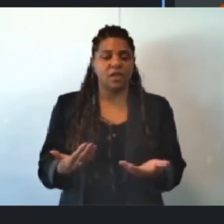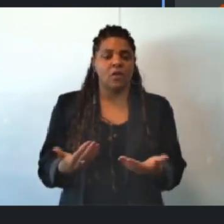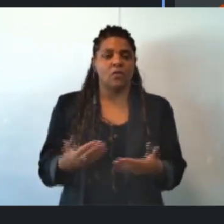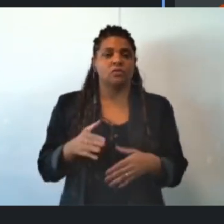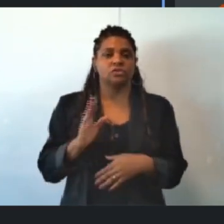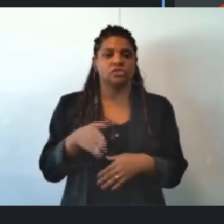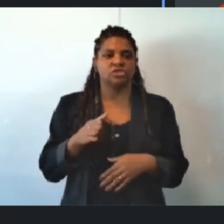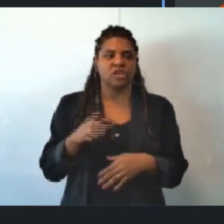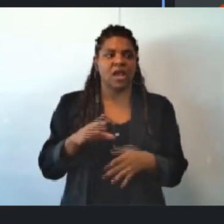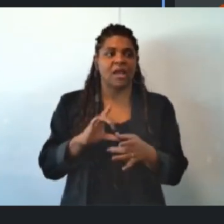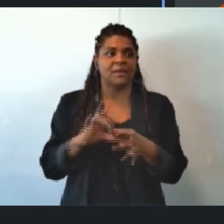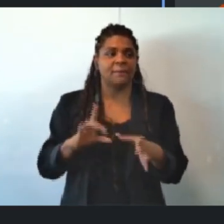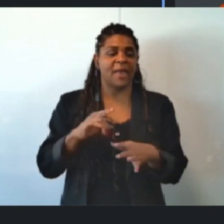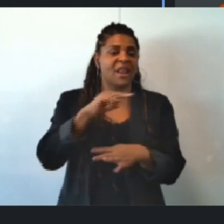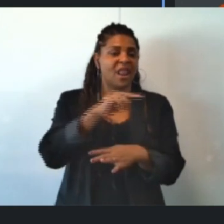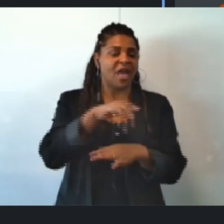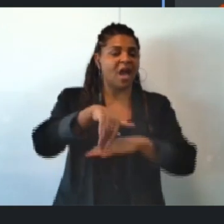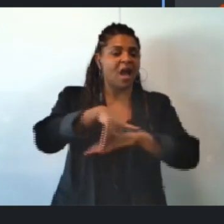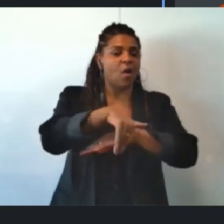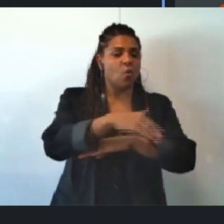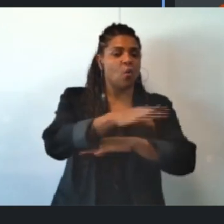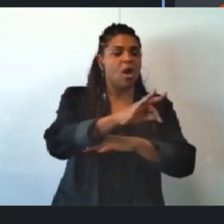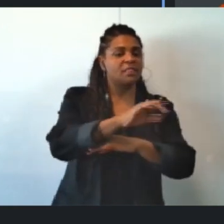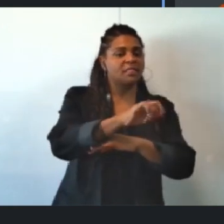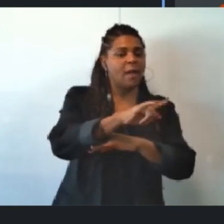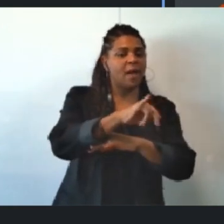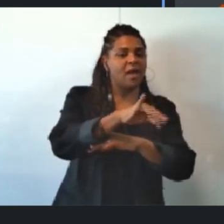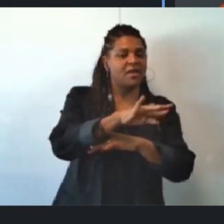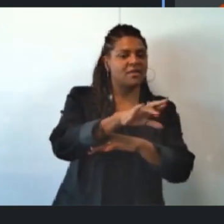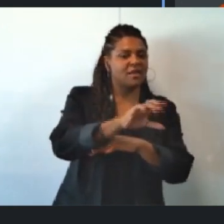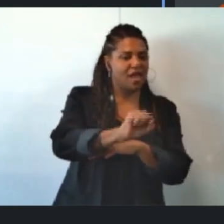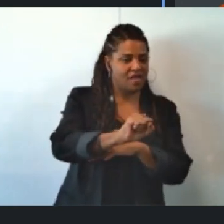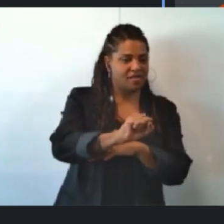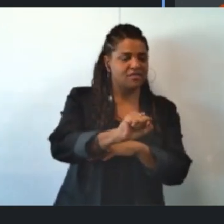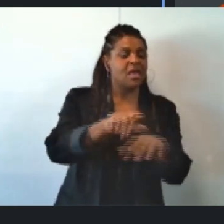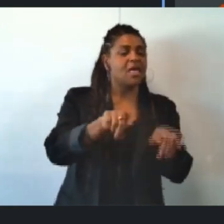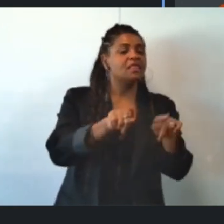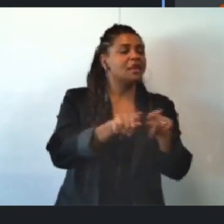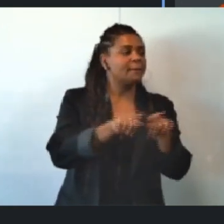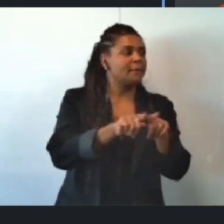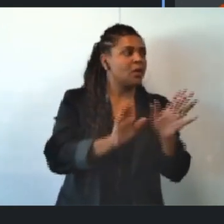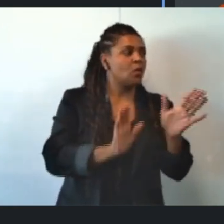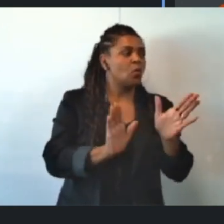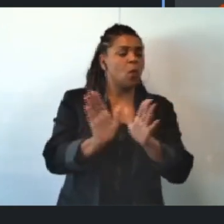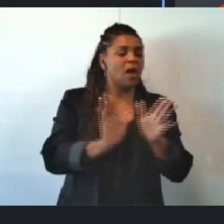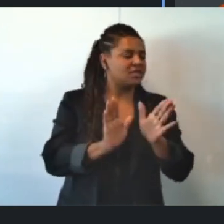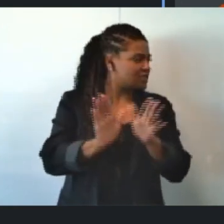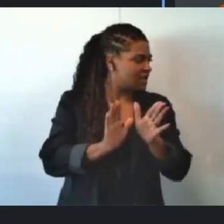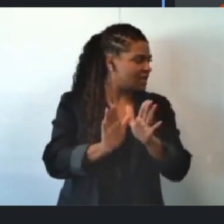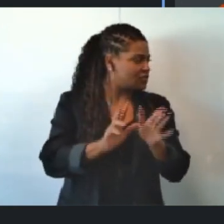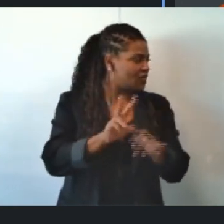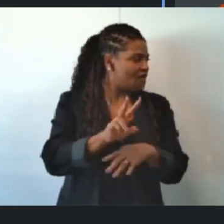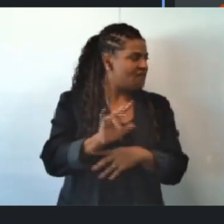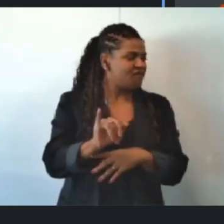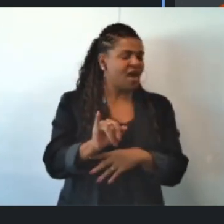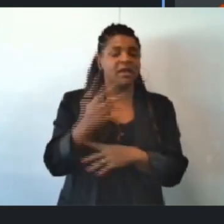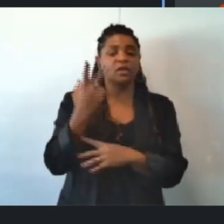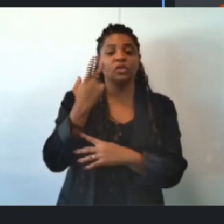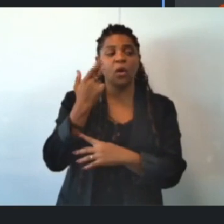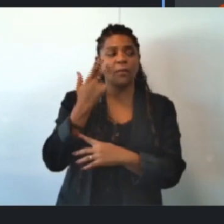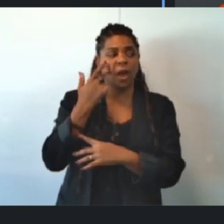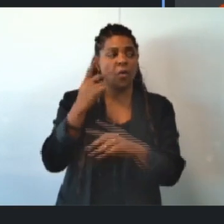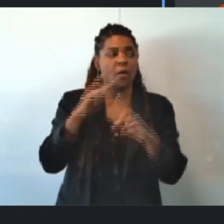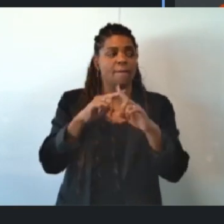Tabaiares e vai informando. Então, nós vamos liberar a Tabaiares também. O acesso vai ser normal. Somente neste primeiro momento que